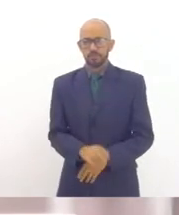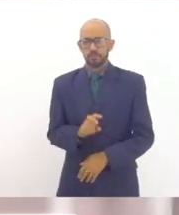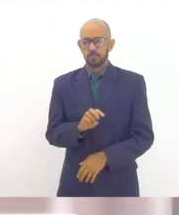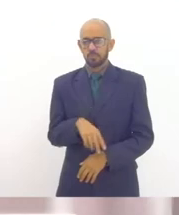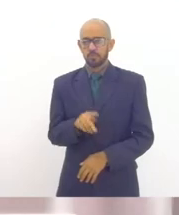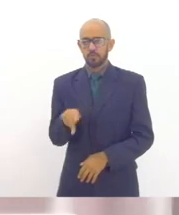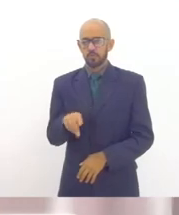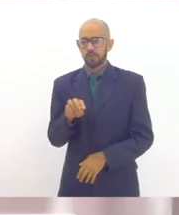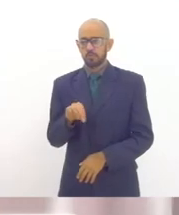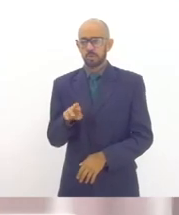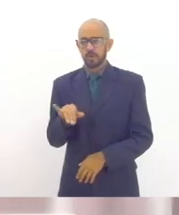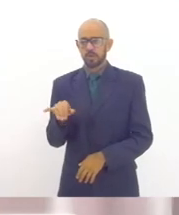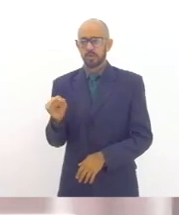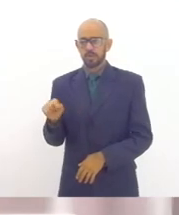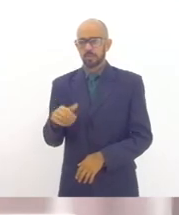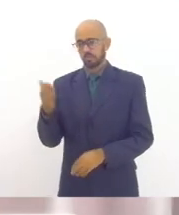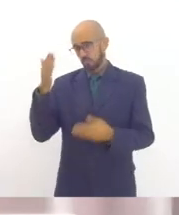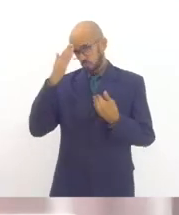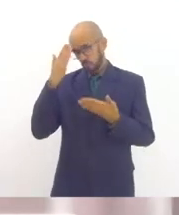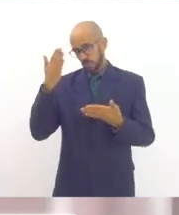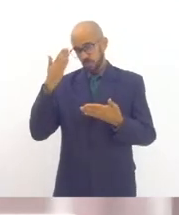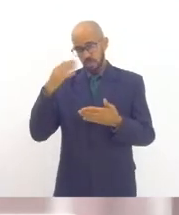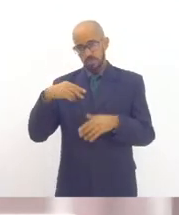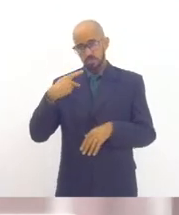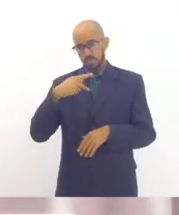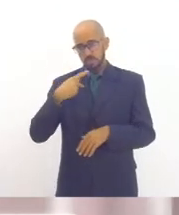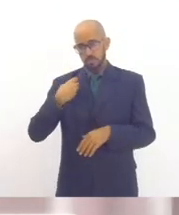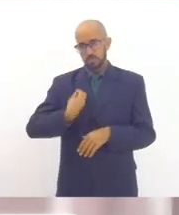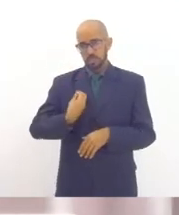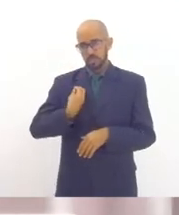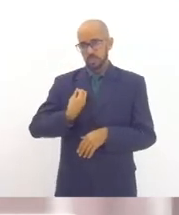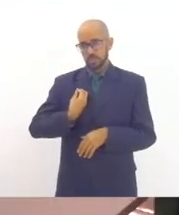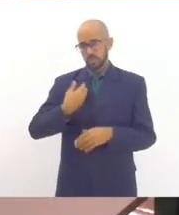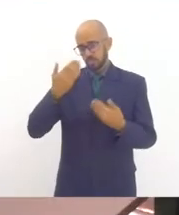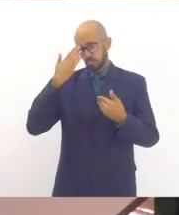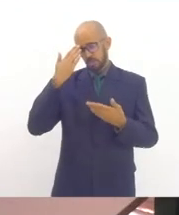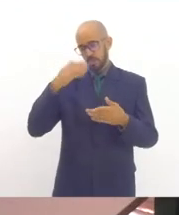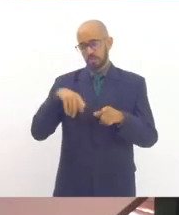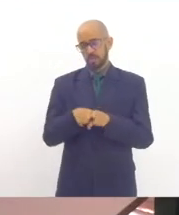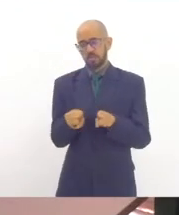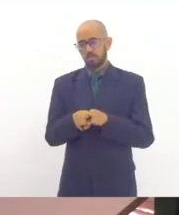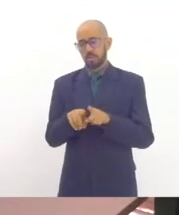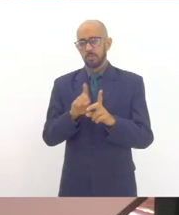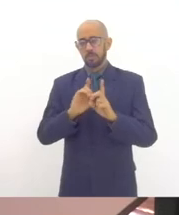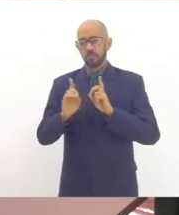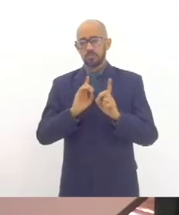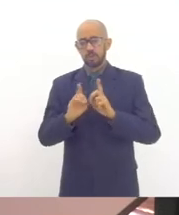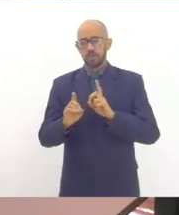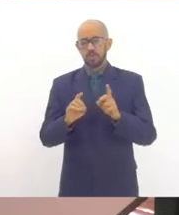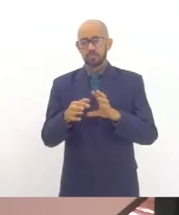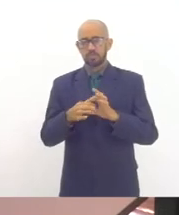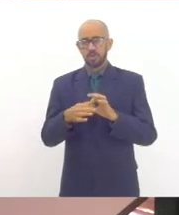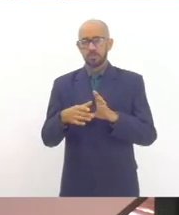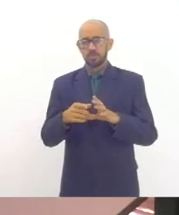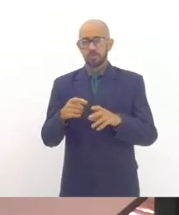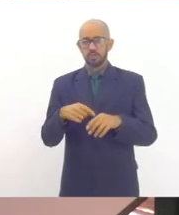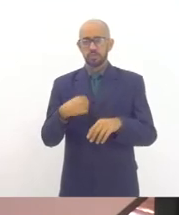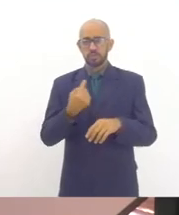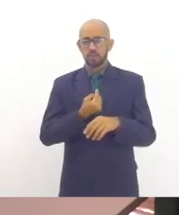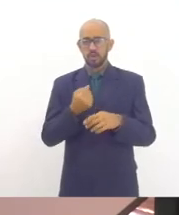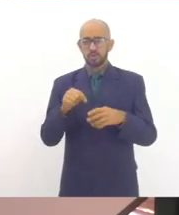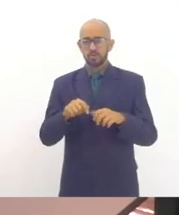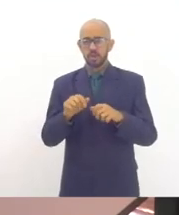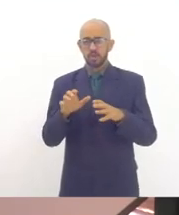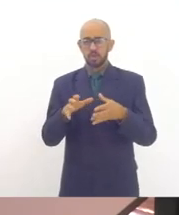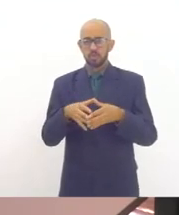Carmen, muito obrigado pela presença e muito obrigado por esse diálogo que nos permite, através da Comissão de Educação, fazer essa audiência